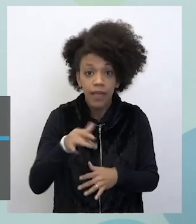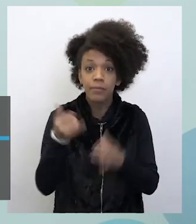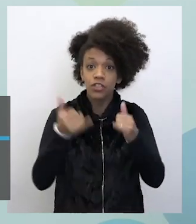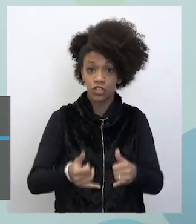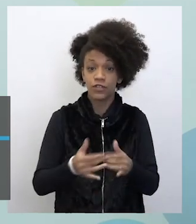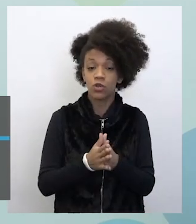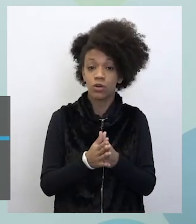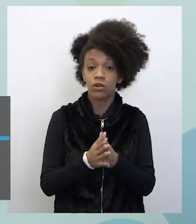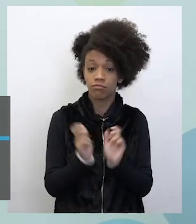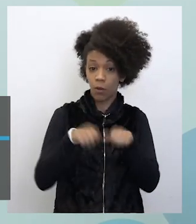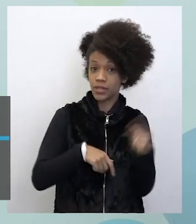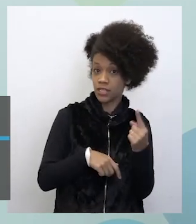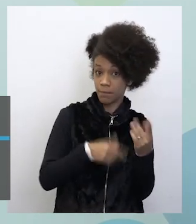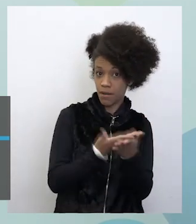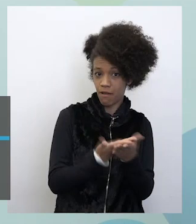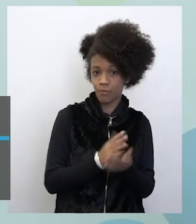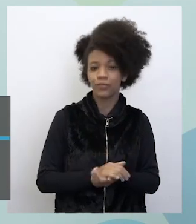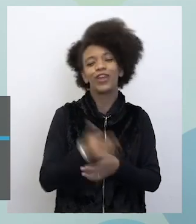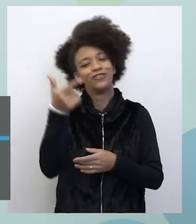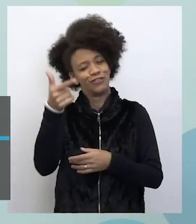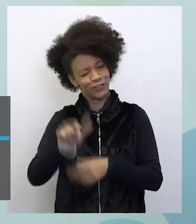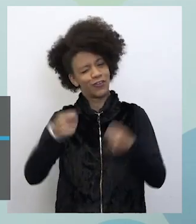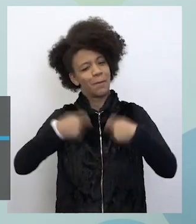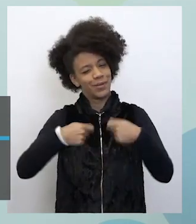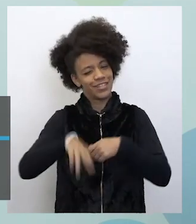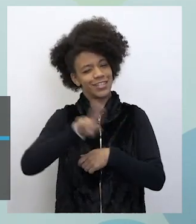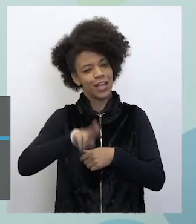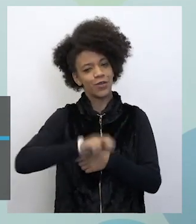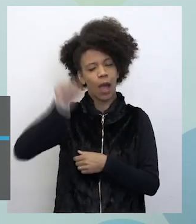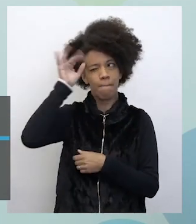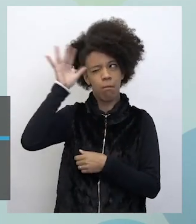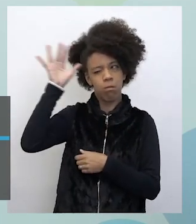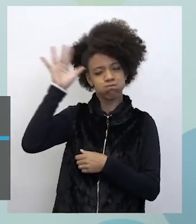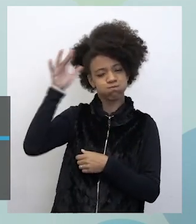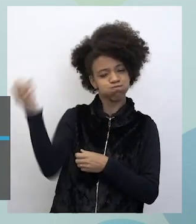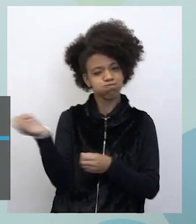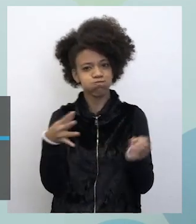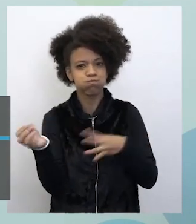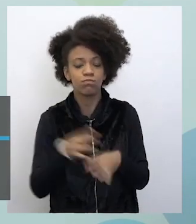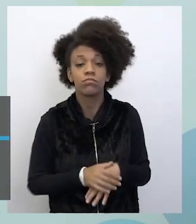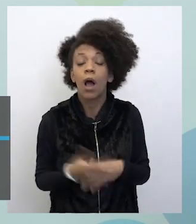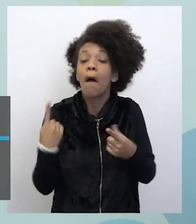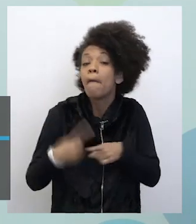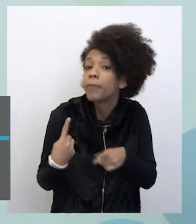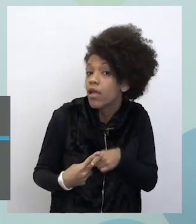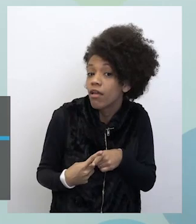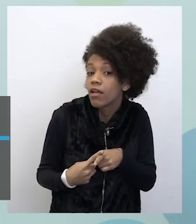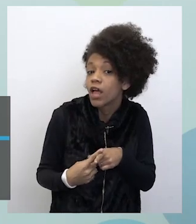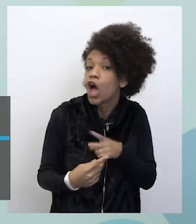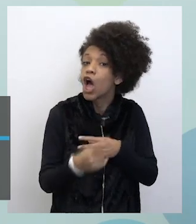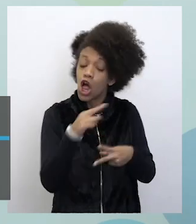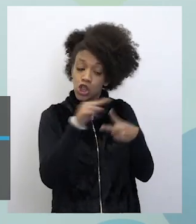competência na nossa primeira aula? De novo, a gente vai precisar usar bastante a nossa imaginação criativa, porque nós temos 2